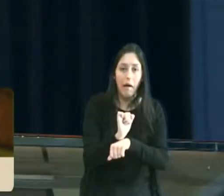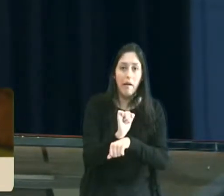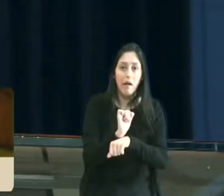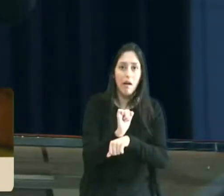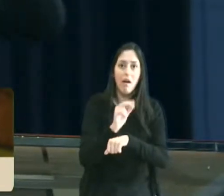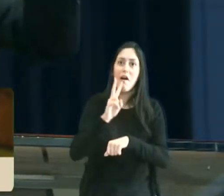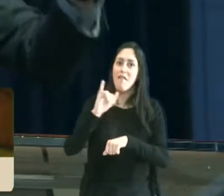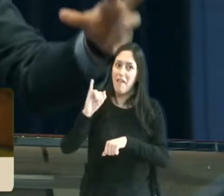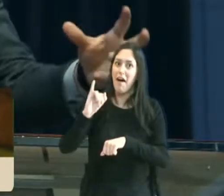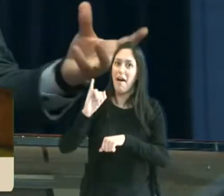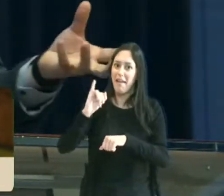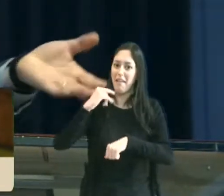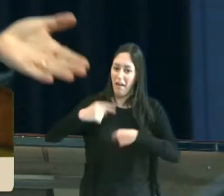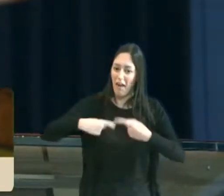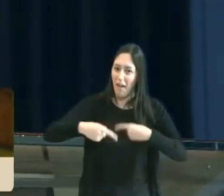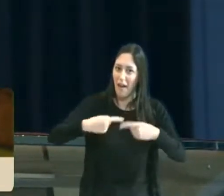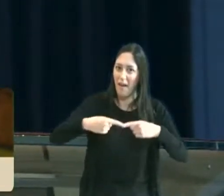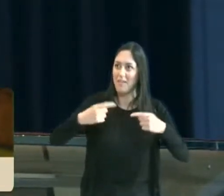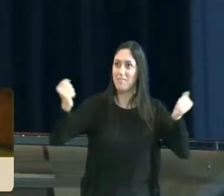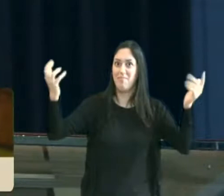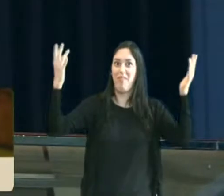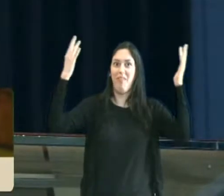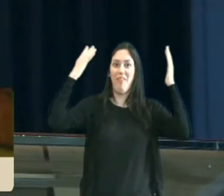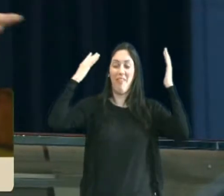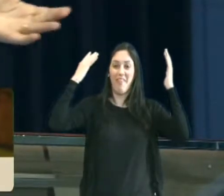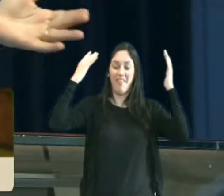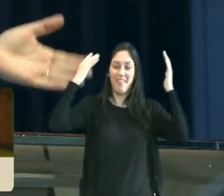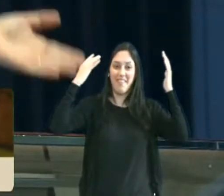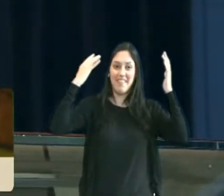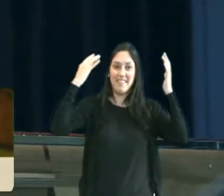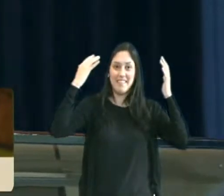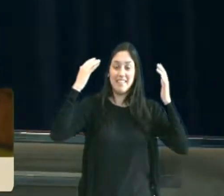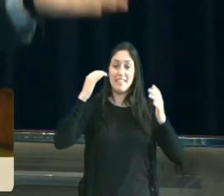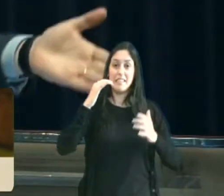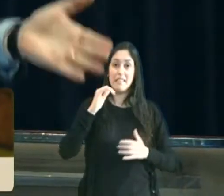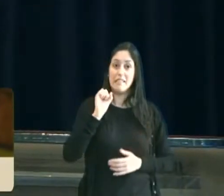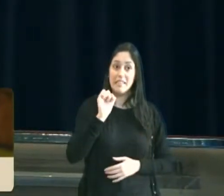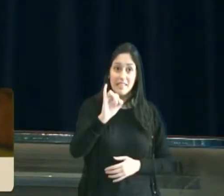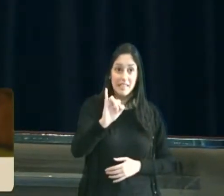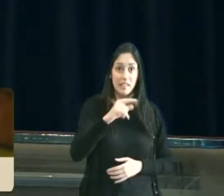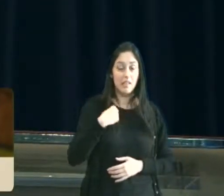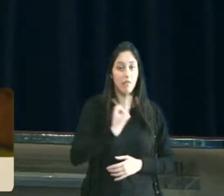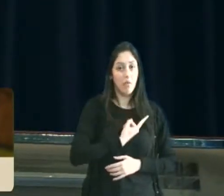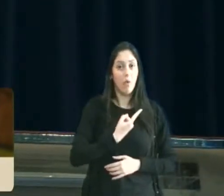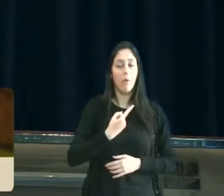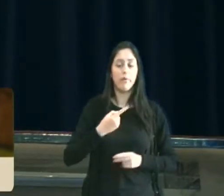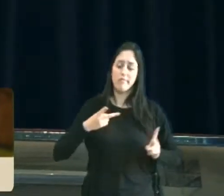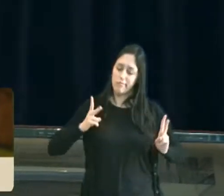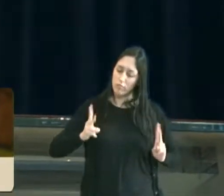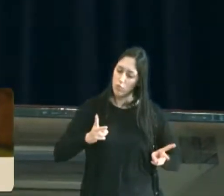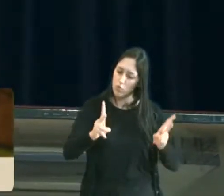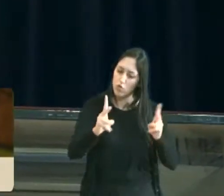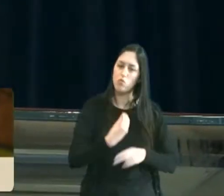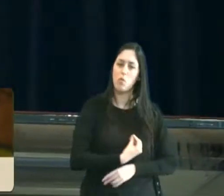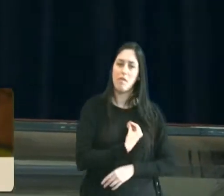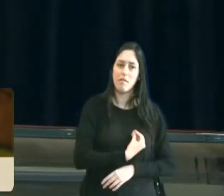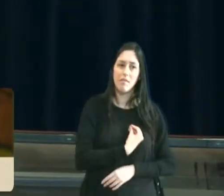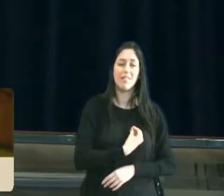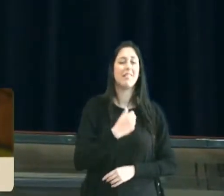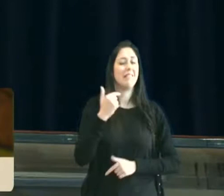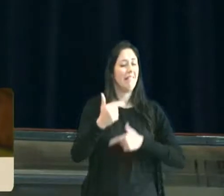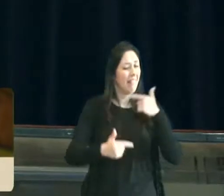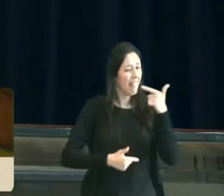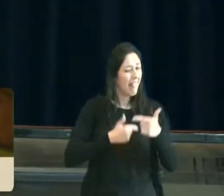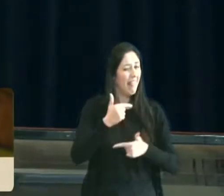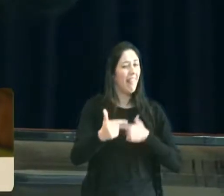tempo longe, distante, recomeçar, se reerguer, envolve um esforço maior do